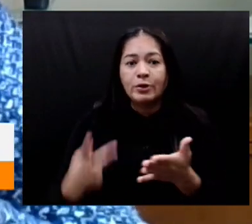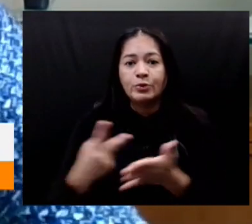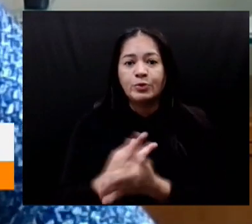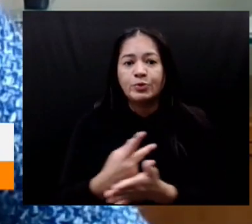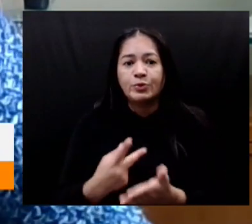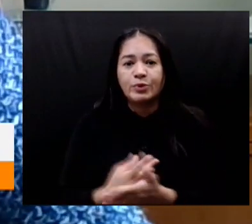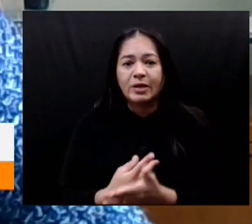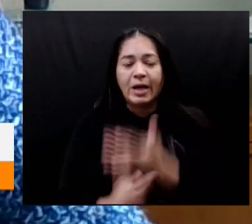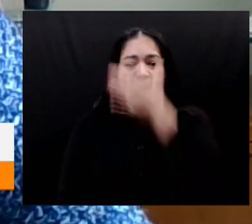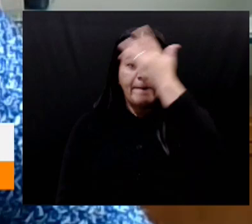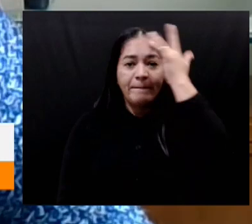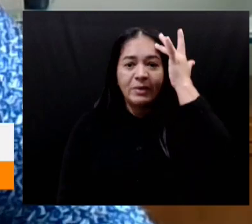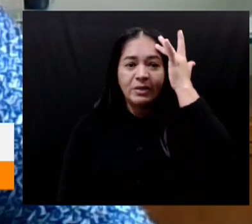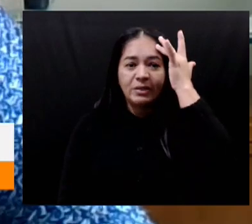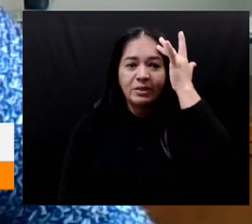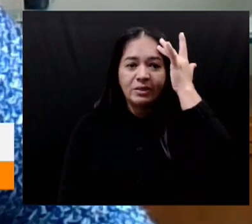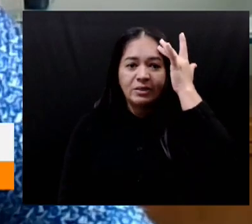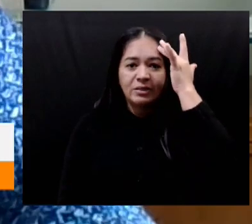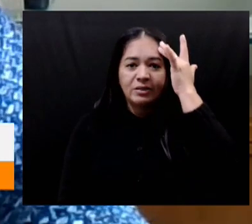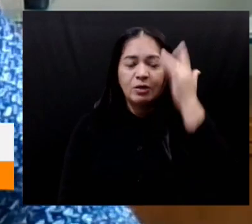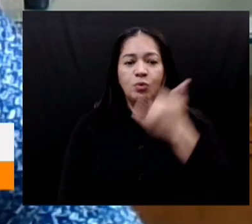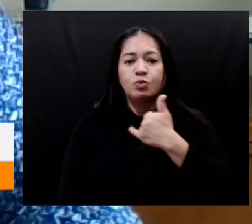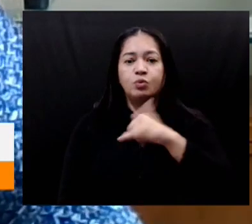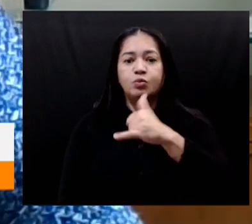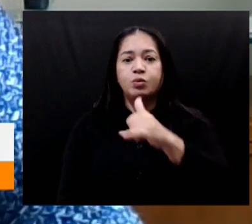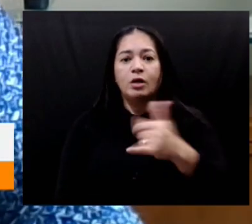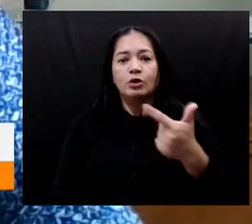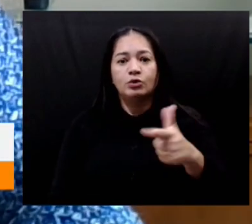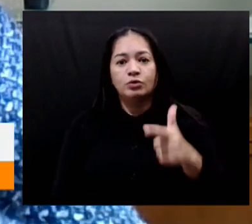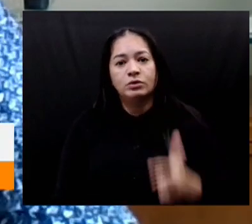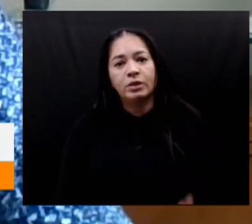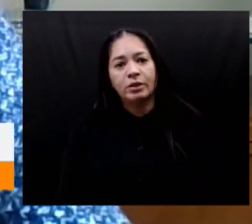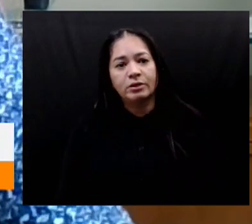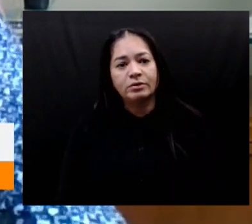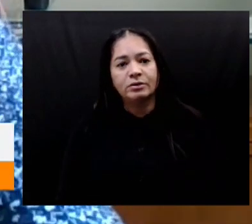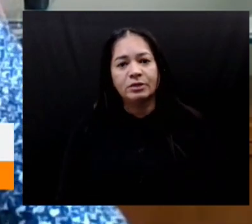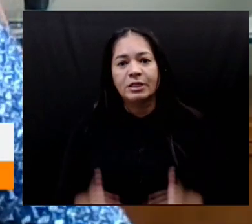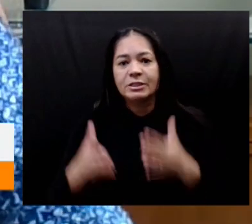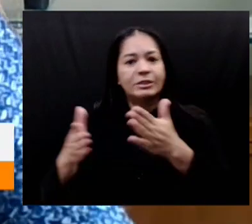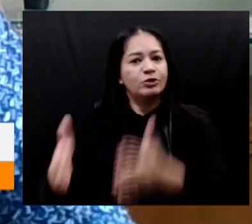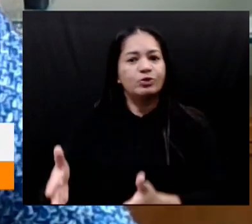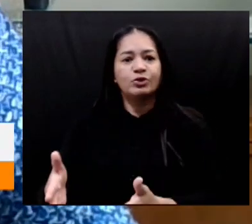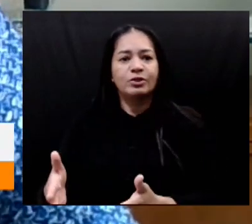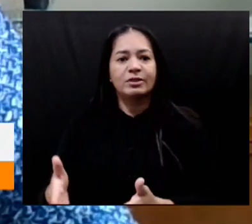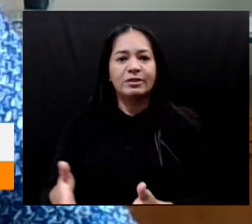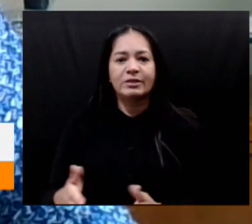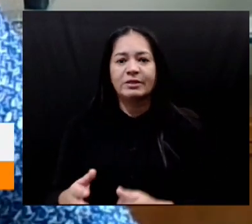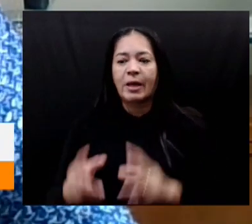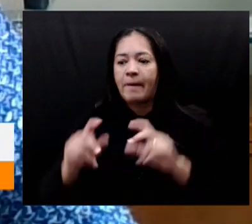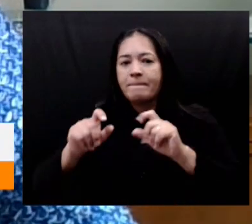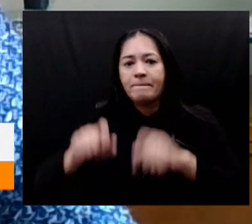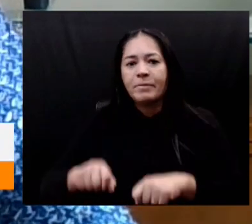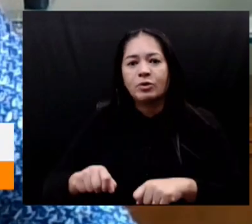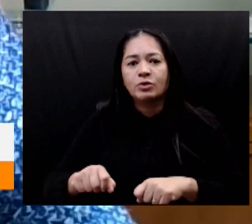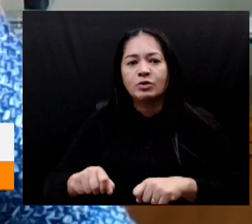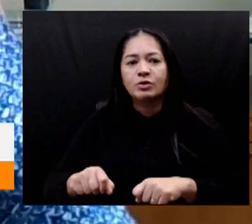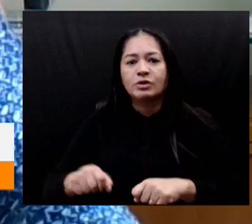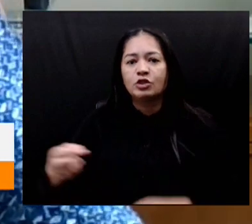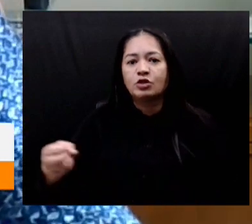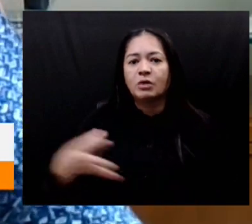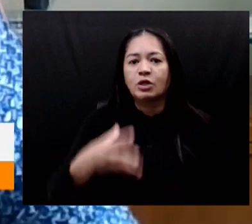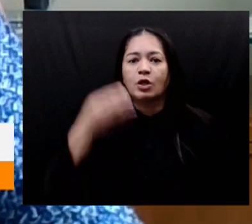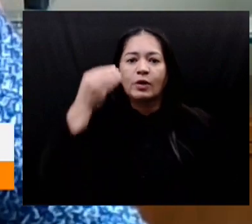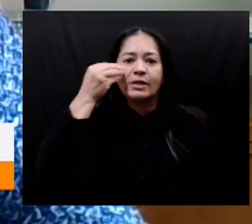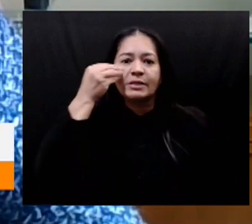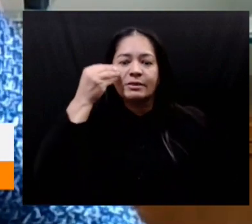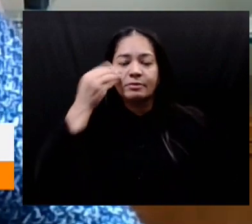a não ter energia. Ela não chega a ver a possibilidade de uma nova tentativa. Ela